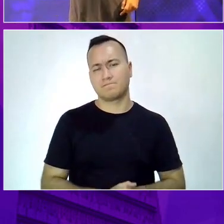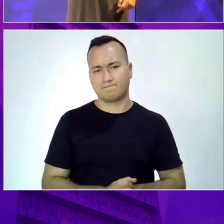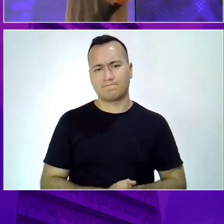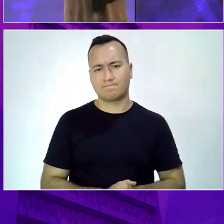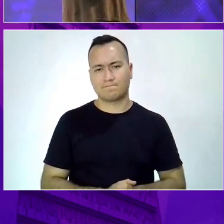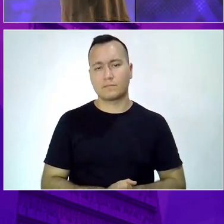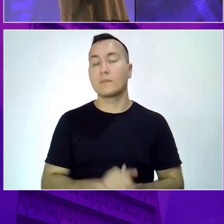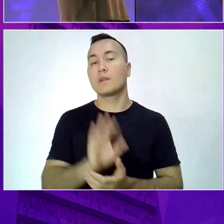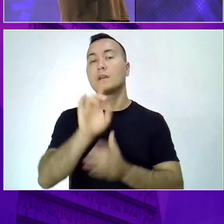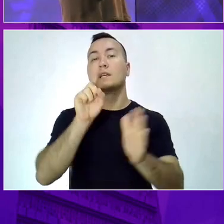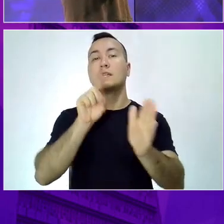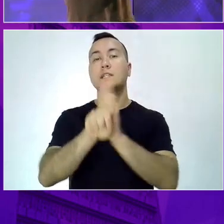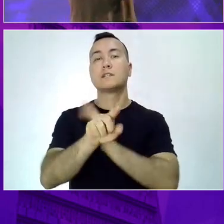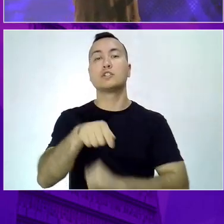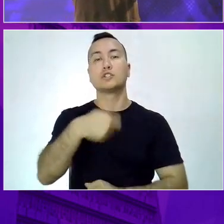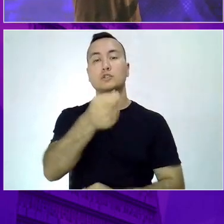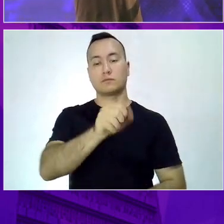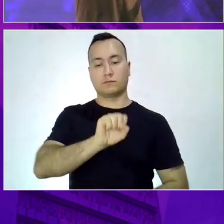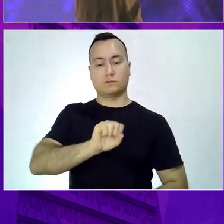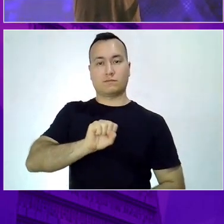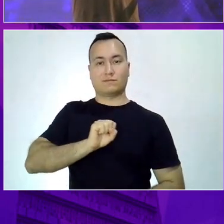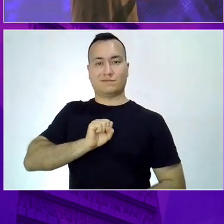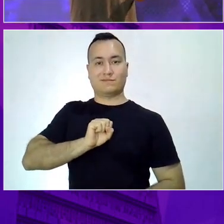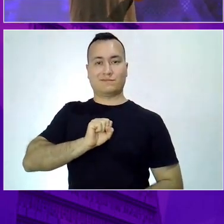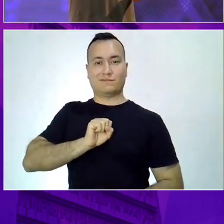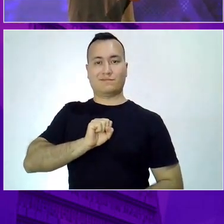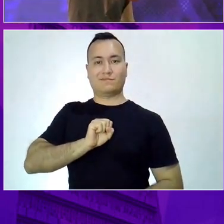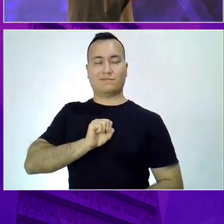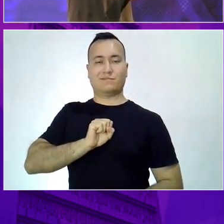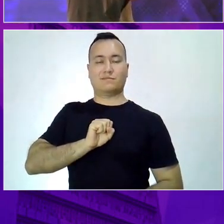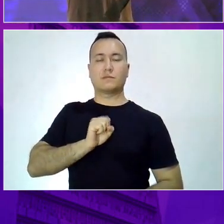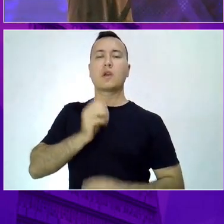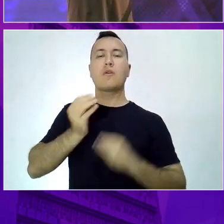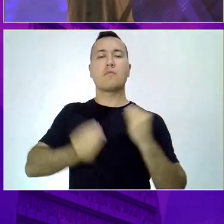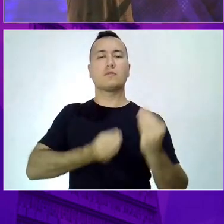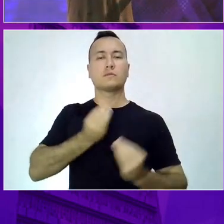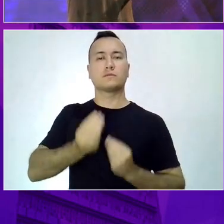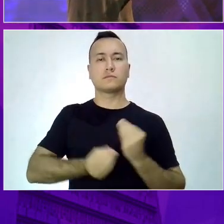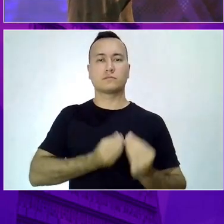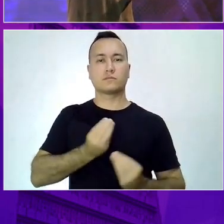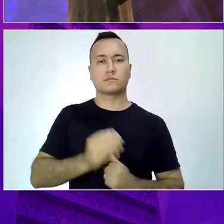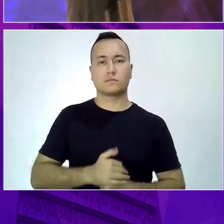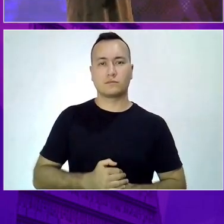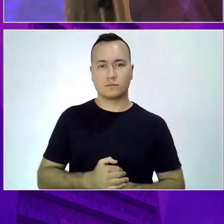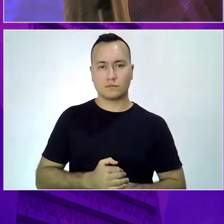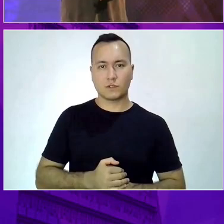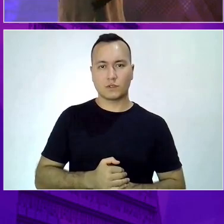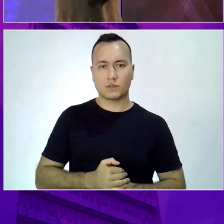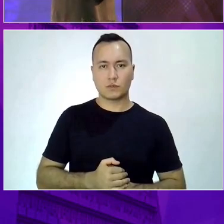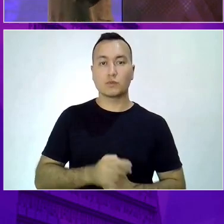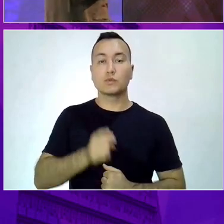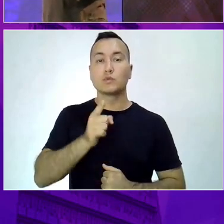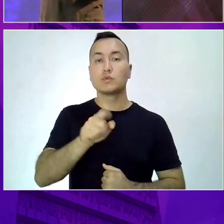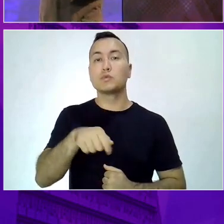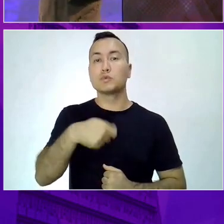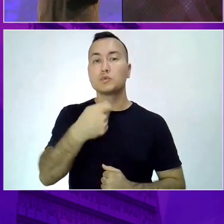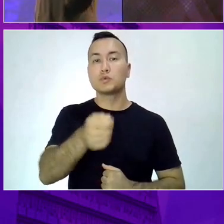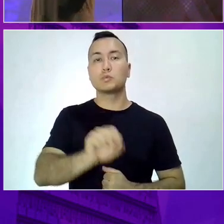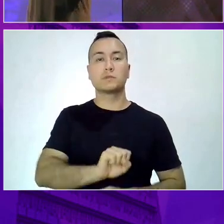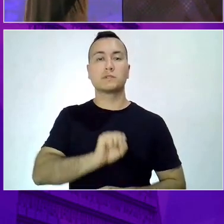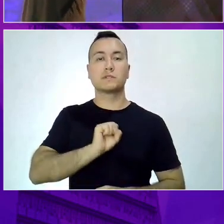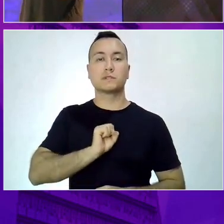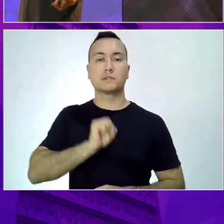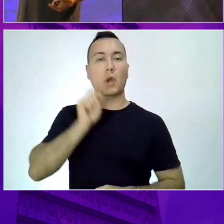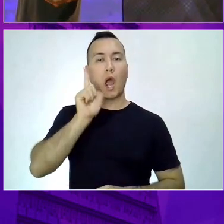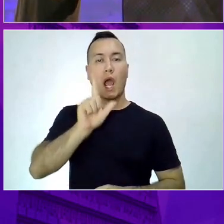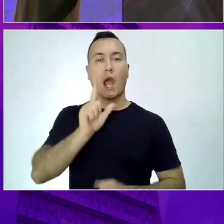Isso aqui ajuda muito a entender o que a gente está falando, porque queira ou não queira, nessa década a gente vai ter que